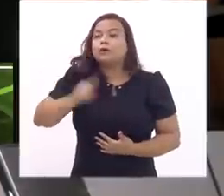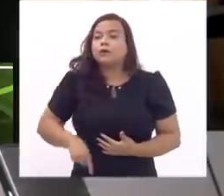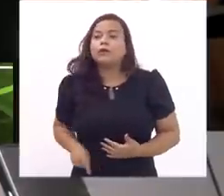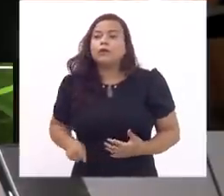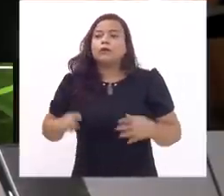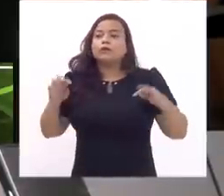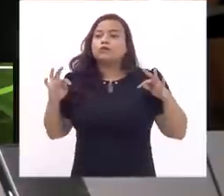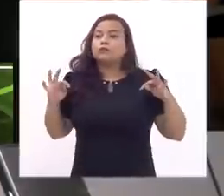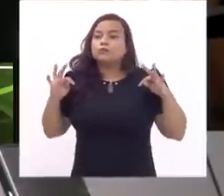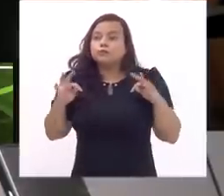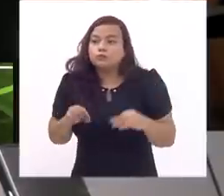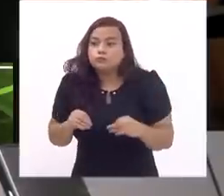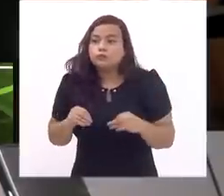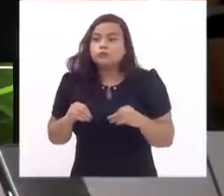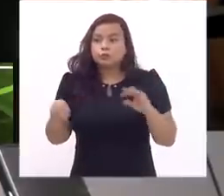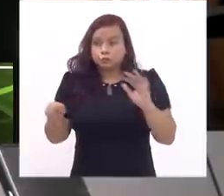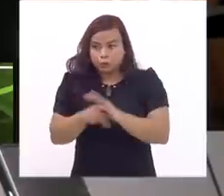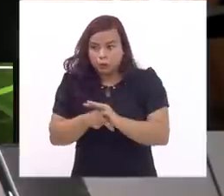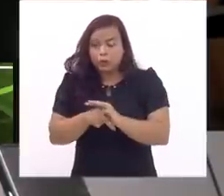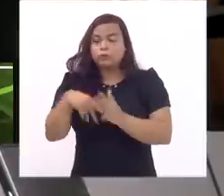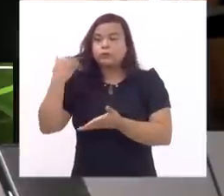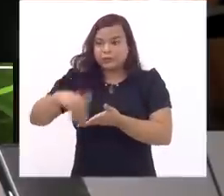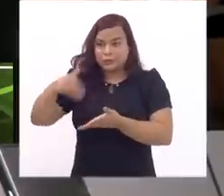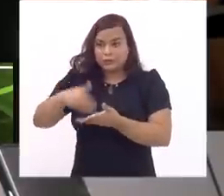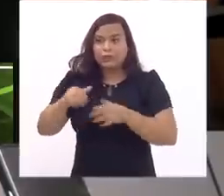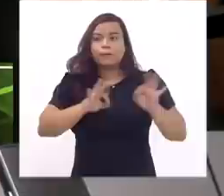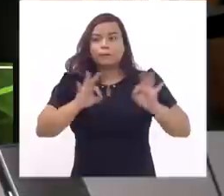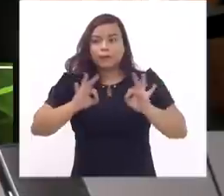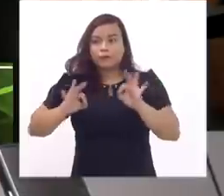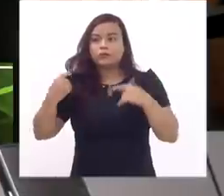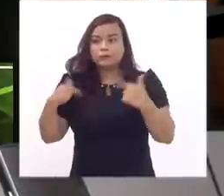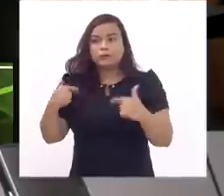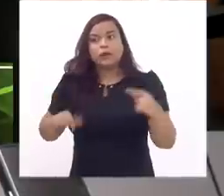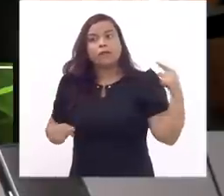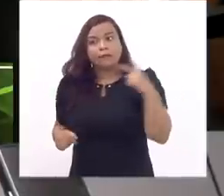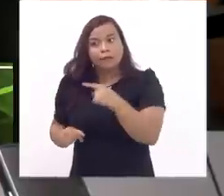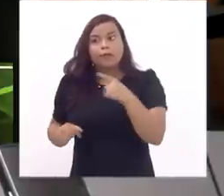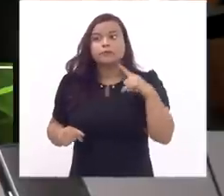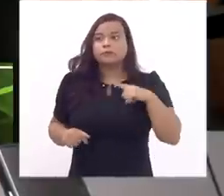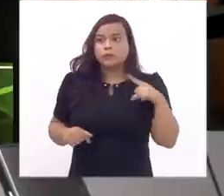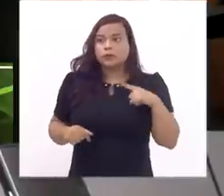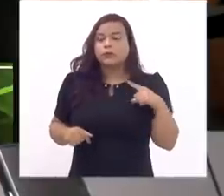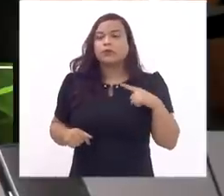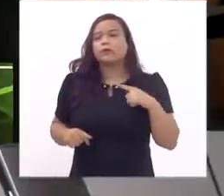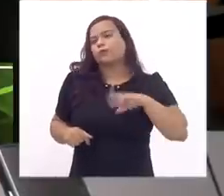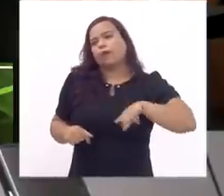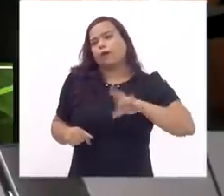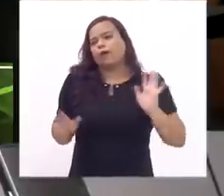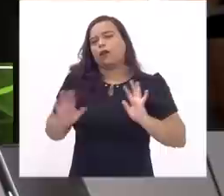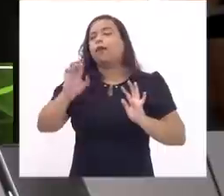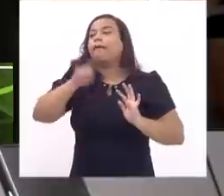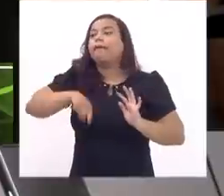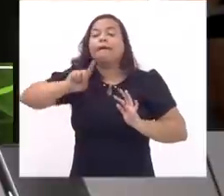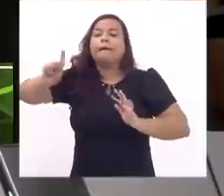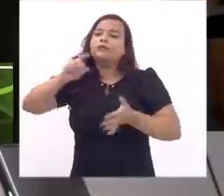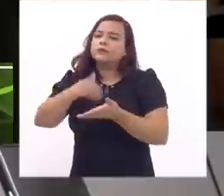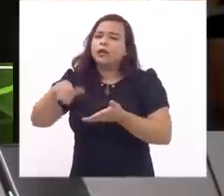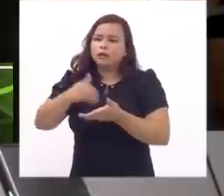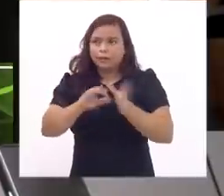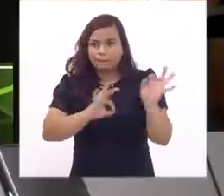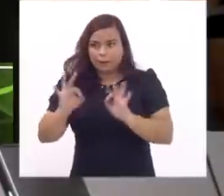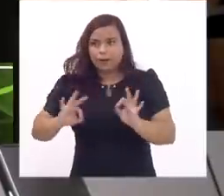na Secretaria de Fazenda, de Planejamento para trabalhar lá. É que a Secretaria de Planejamento